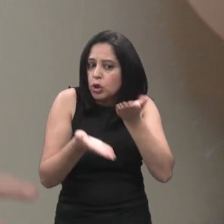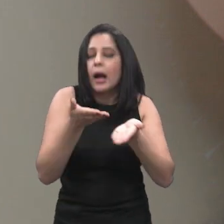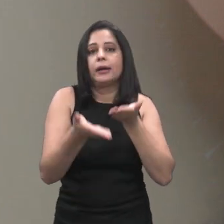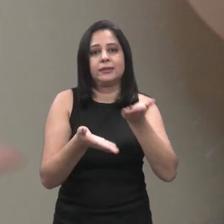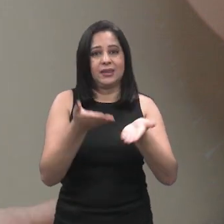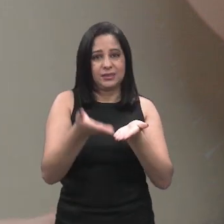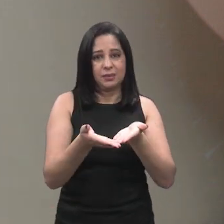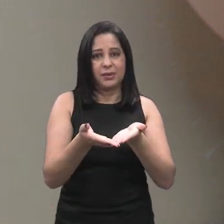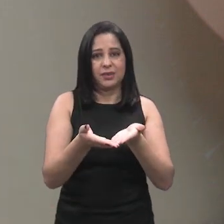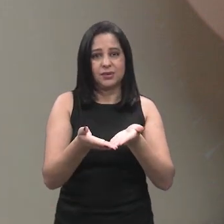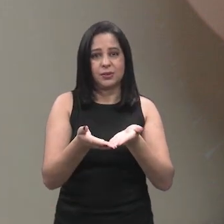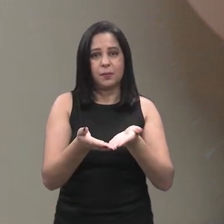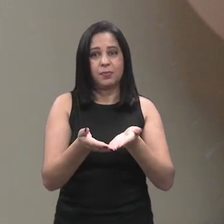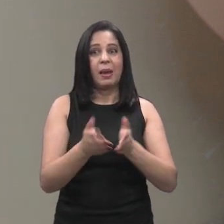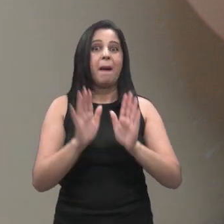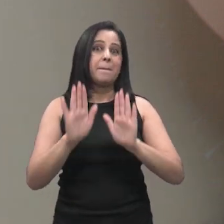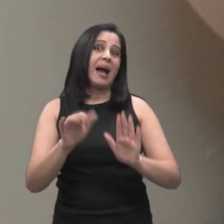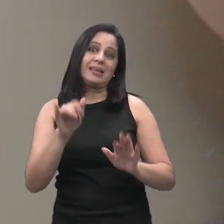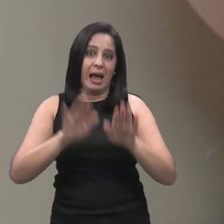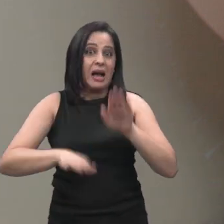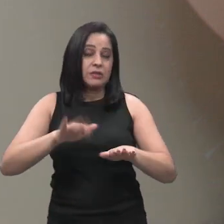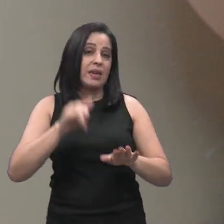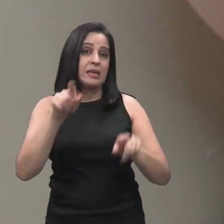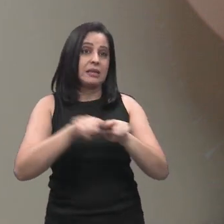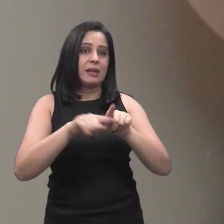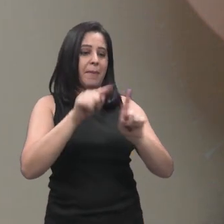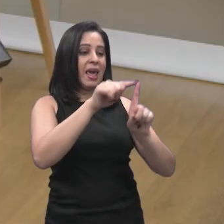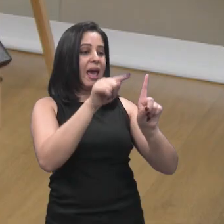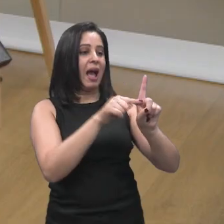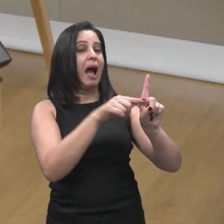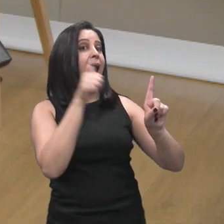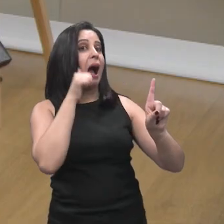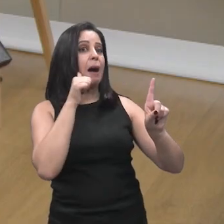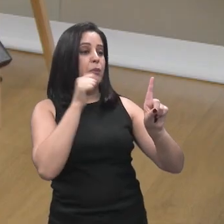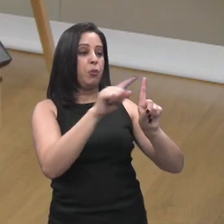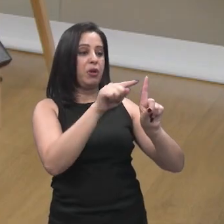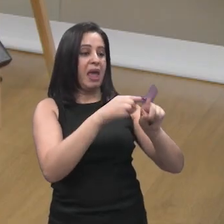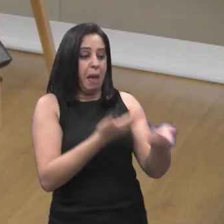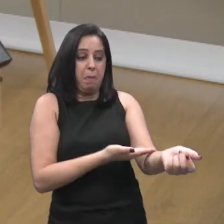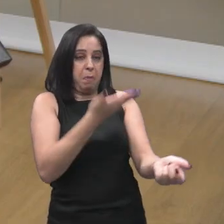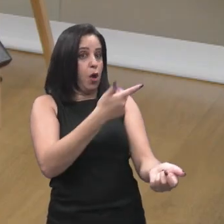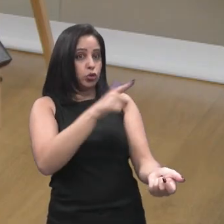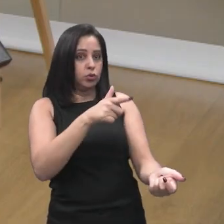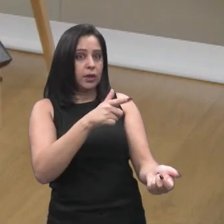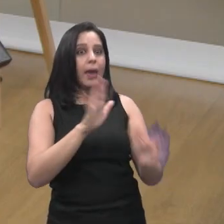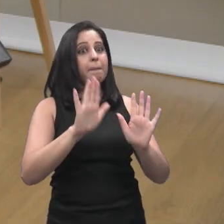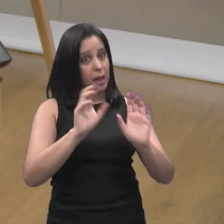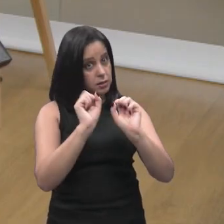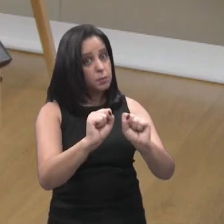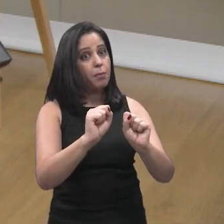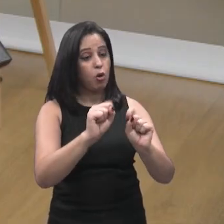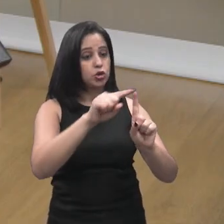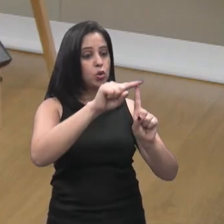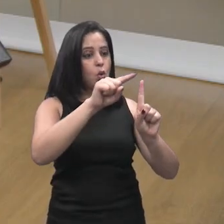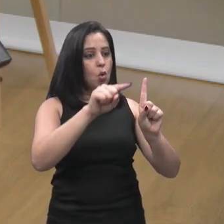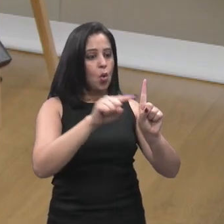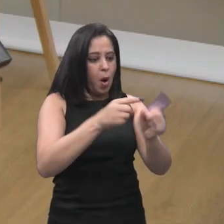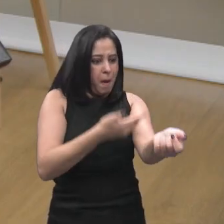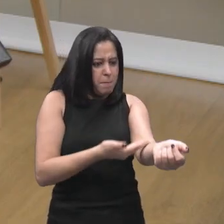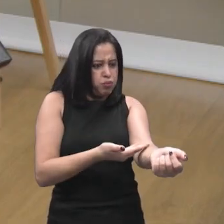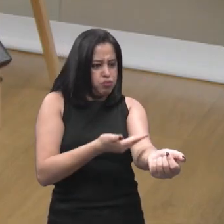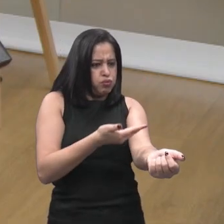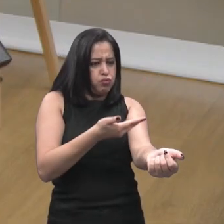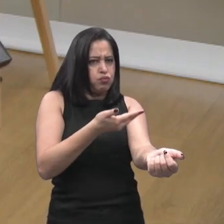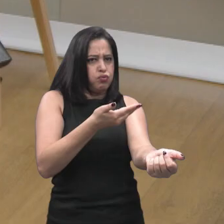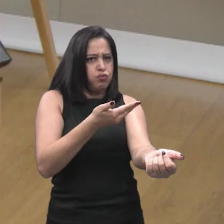quem não tem, porque a pessoa pode vir a desenvolver na gravidez também, que né? é a pré-eclâmpsia, que se não cuidar, ela pode se tornar eclâmpsia, que pode ser até